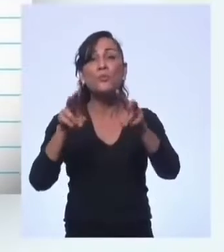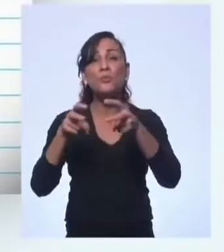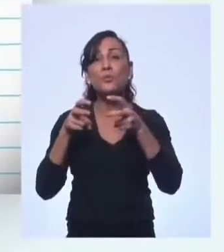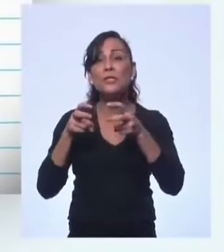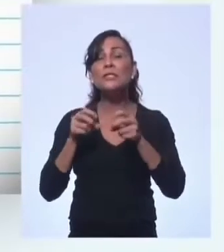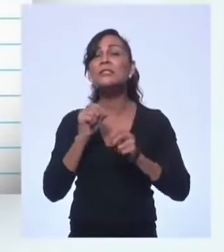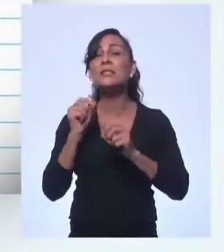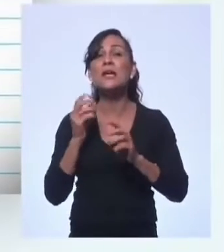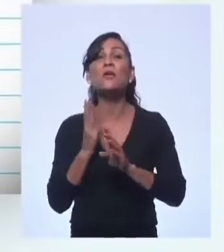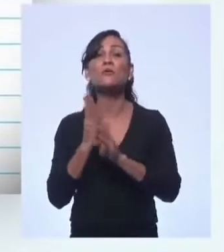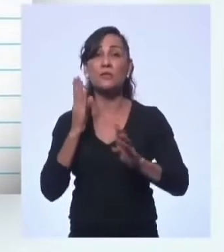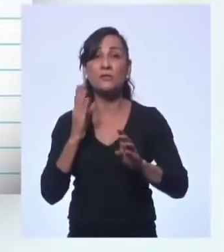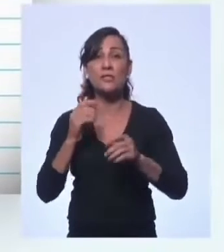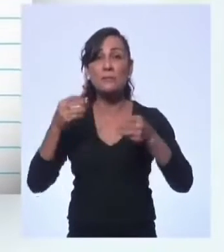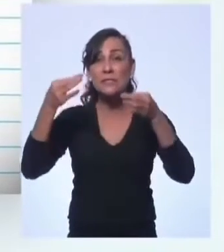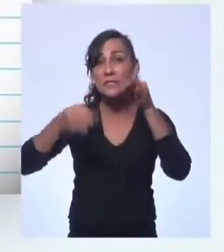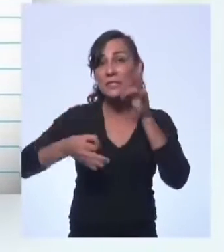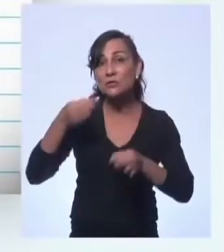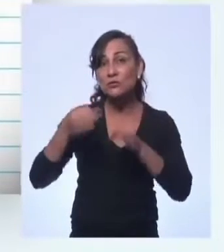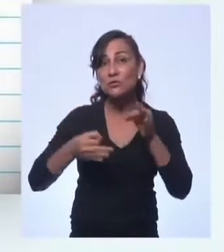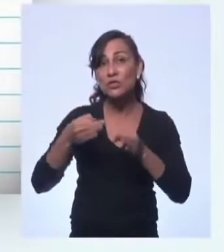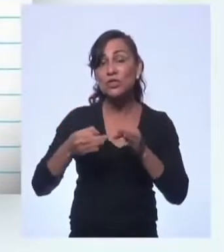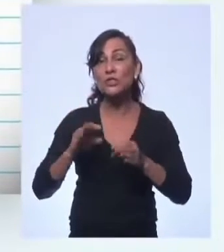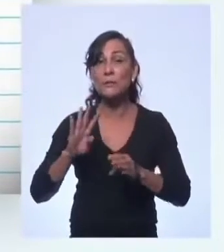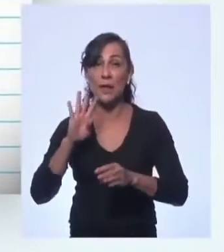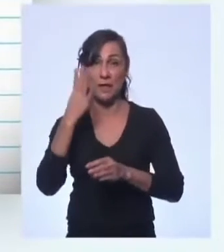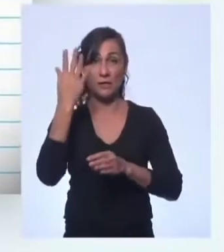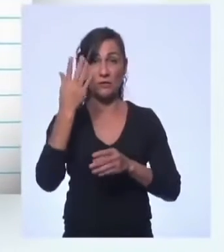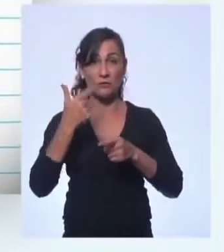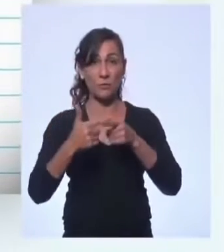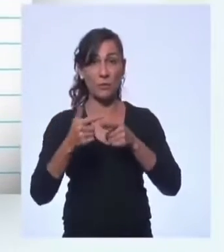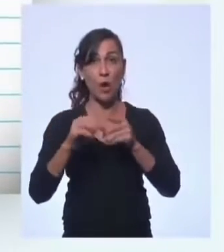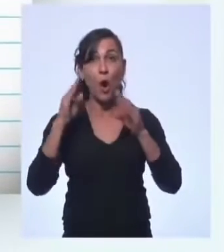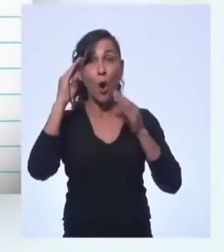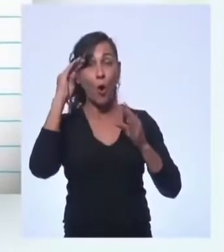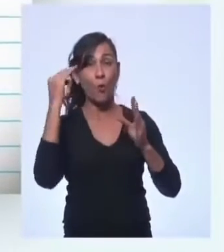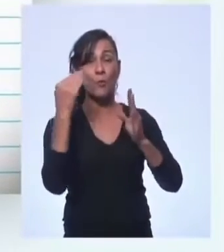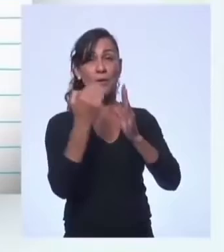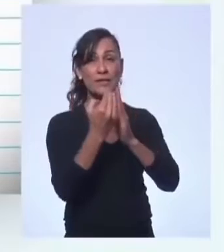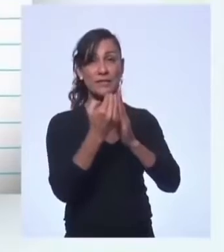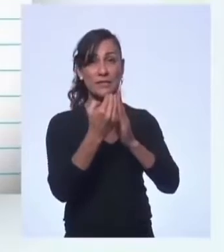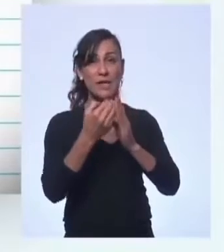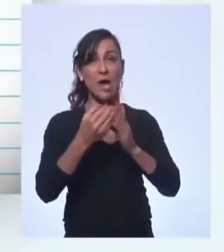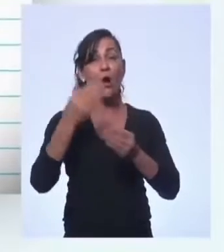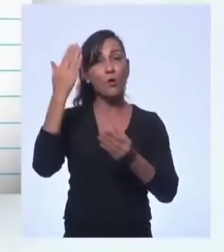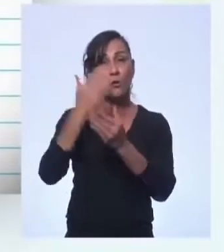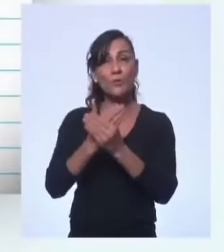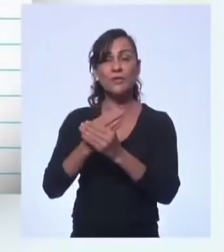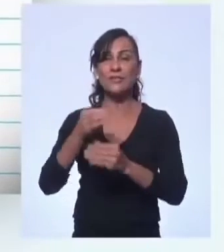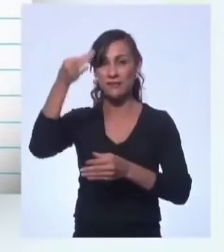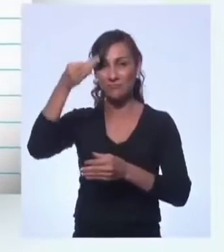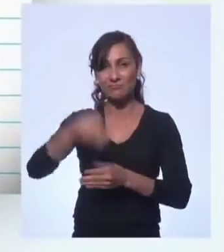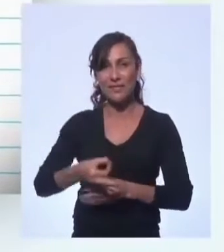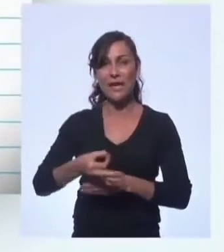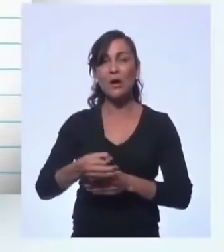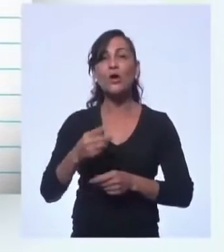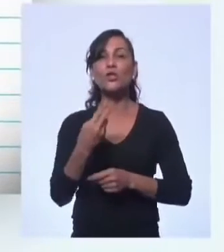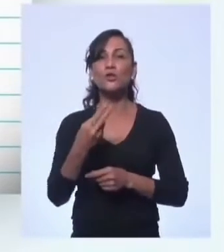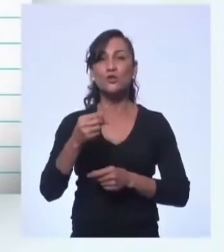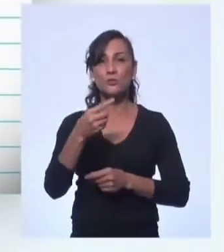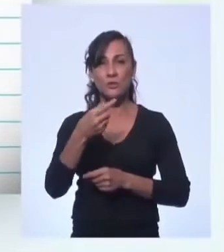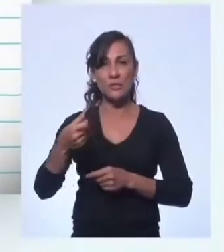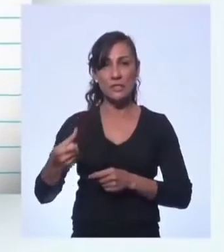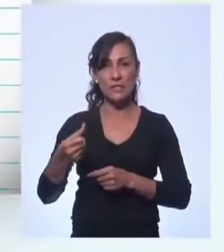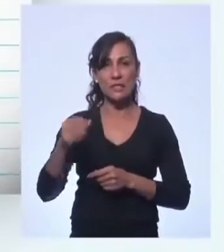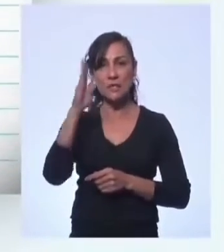ocorre, é preciso que haja justiça na sua resolução, com obediência ao devido processo legal. Em 2016, no Brasil, mais